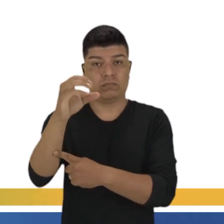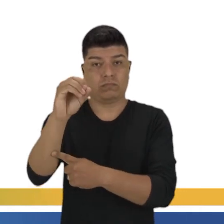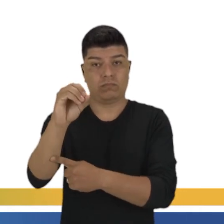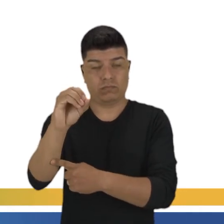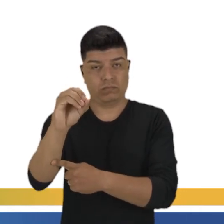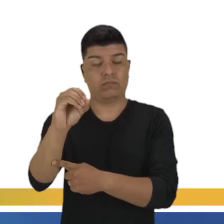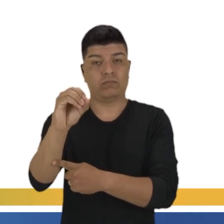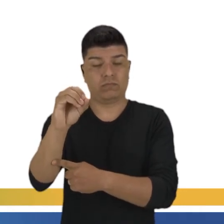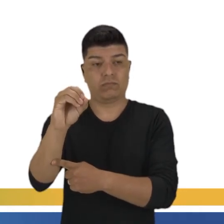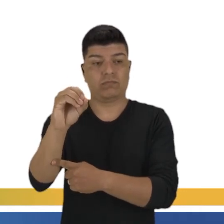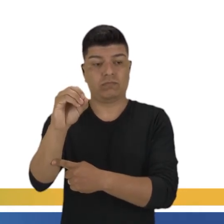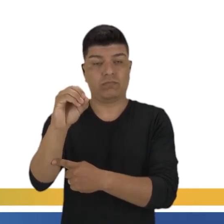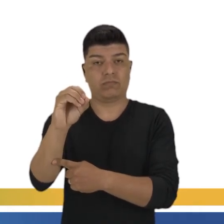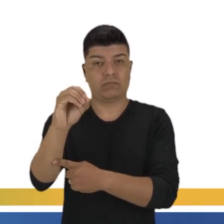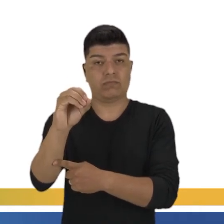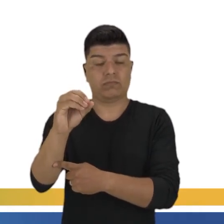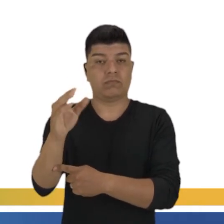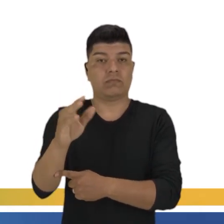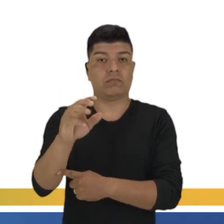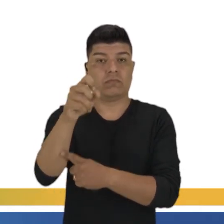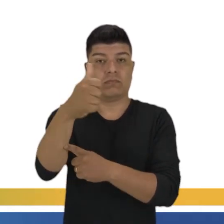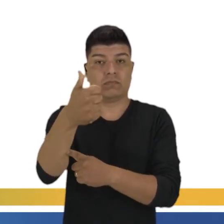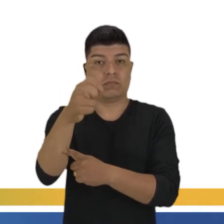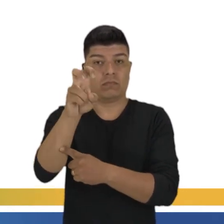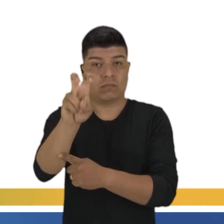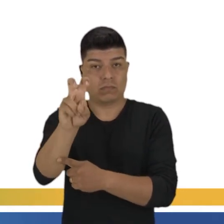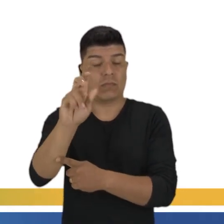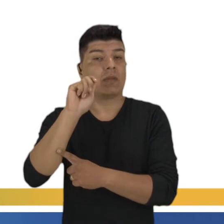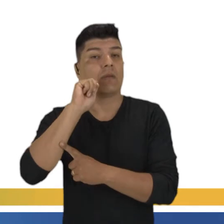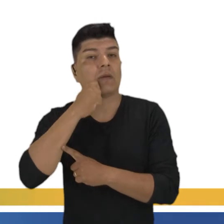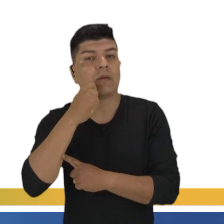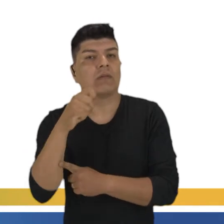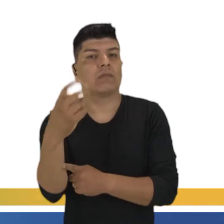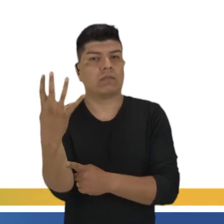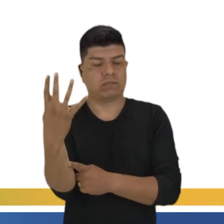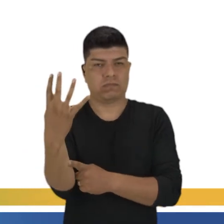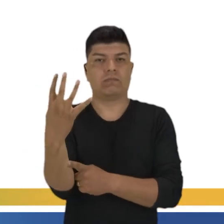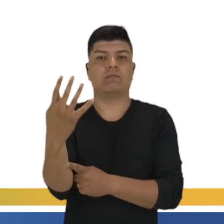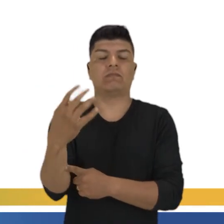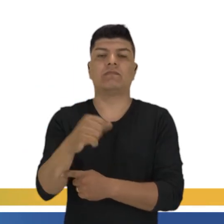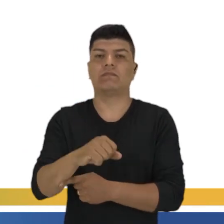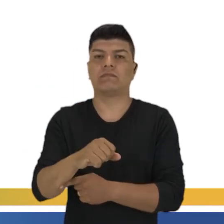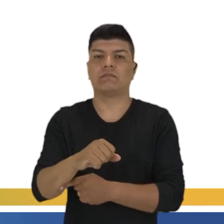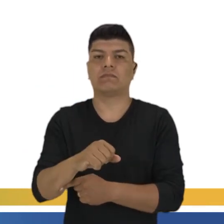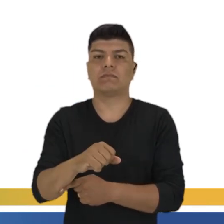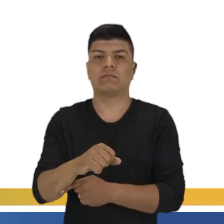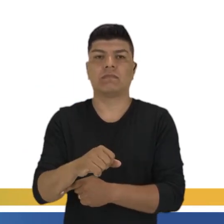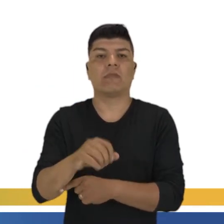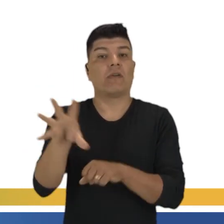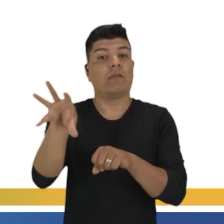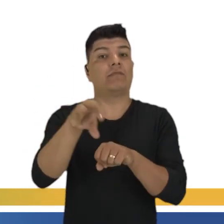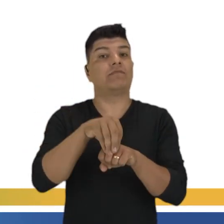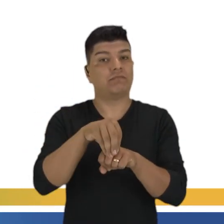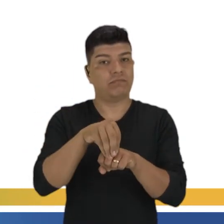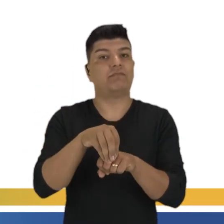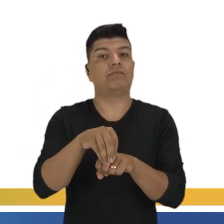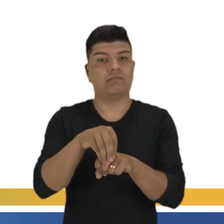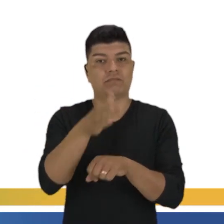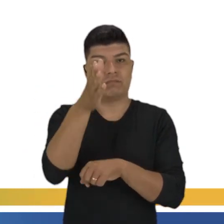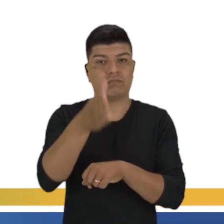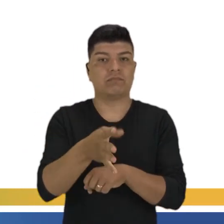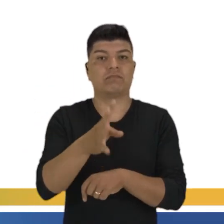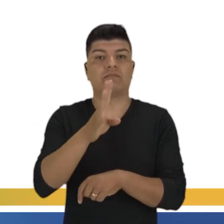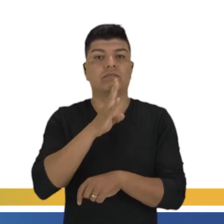R$1,20. 15 pães está para quanto? Aí vem os conhecimentos de grandeza